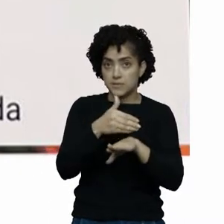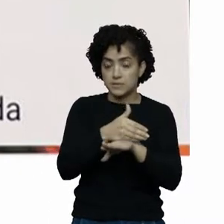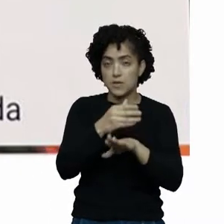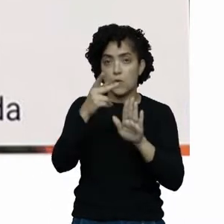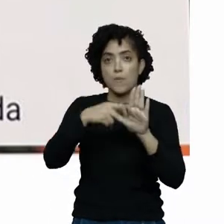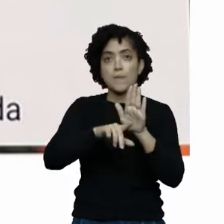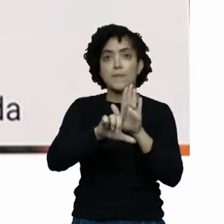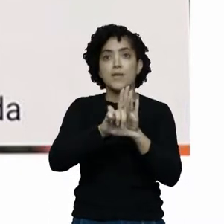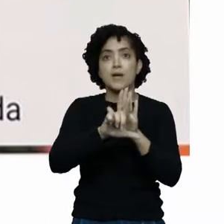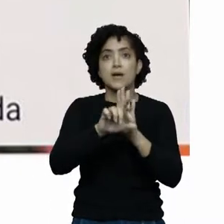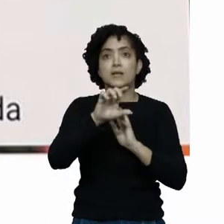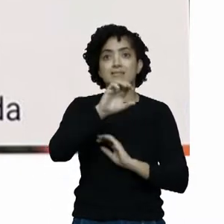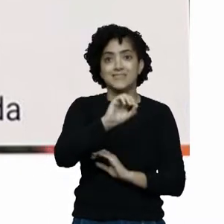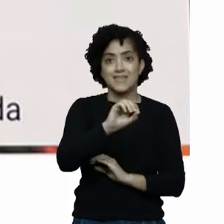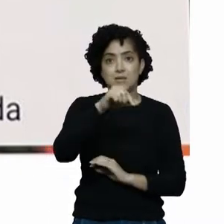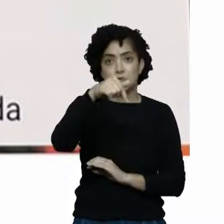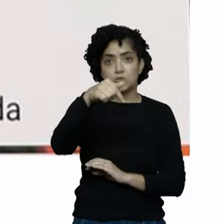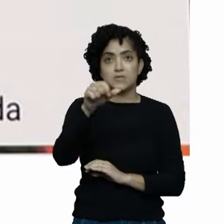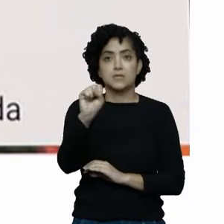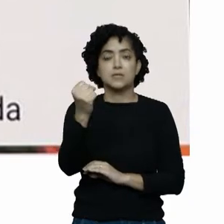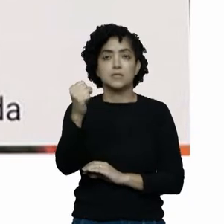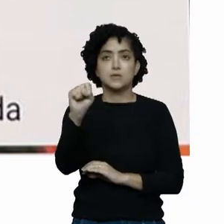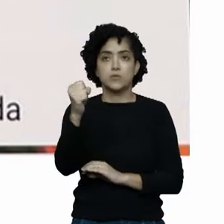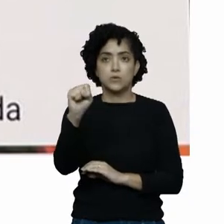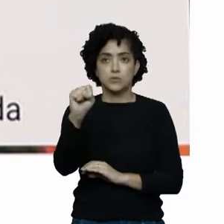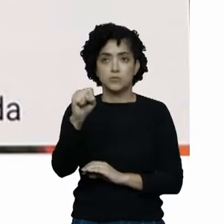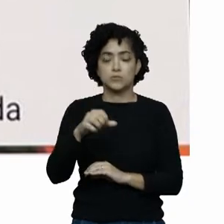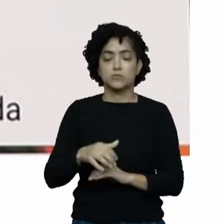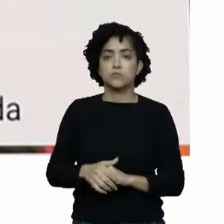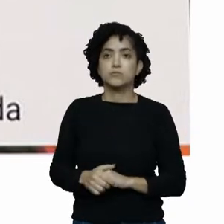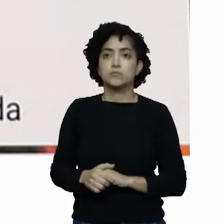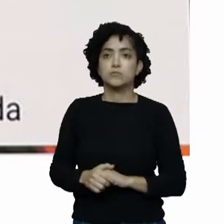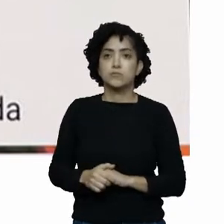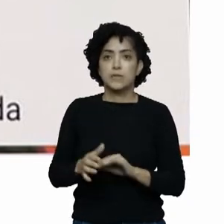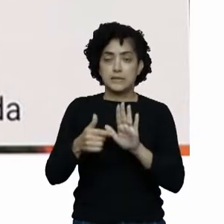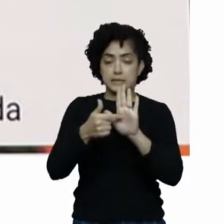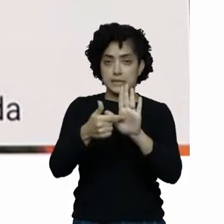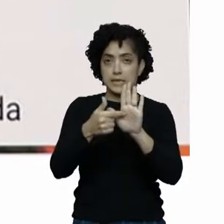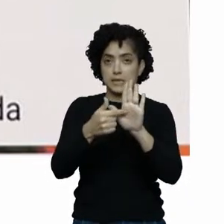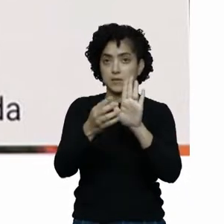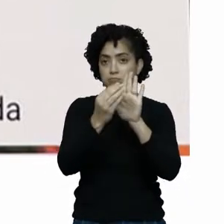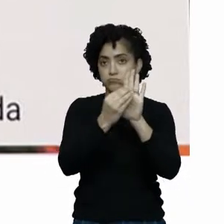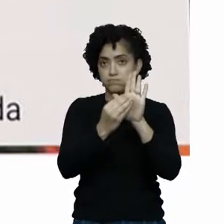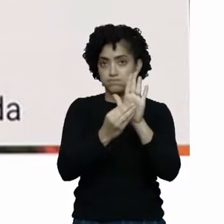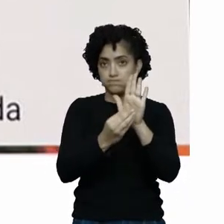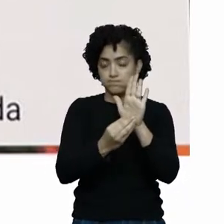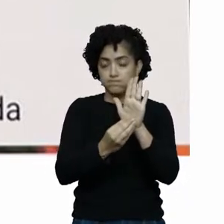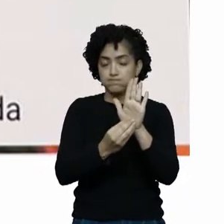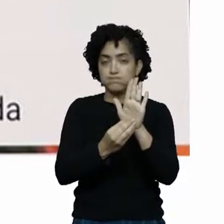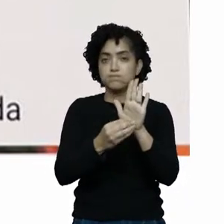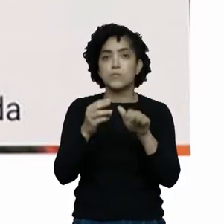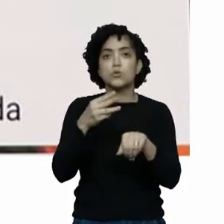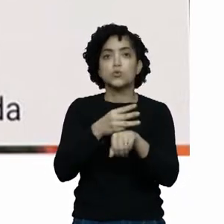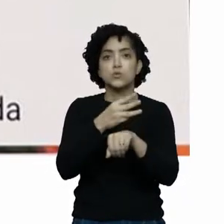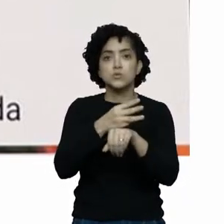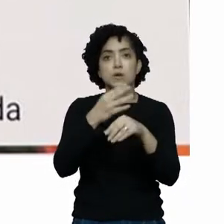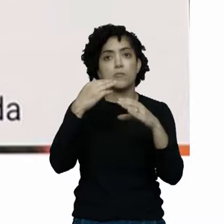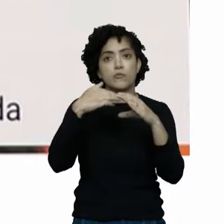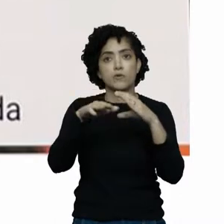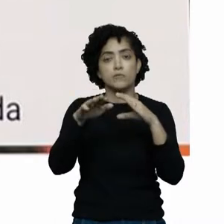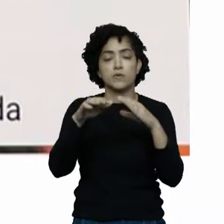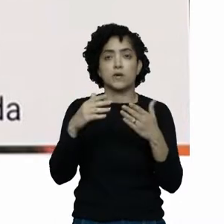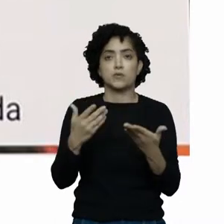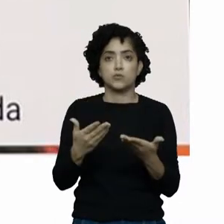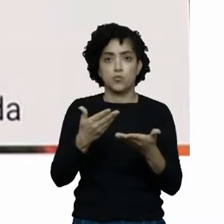pele o 07 08 eu estav eu estava aqui todo mundo